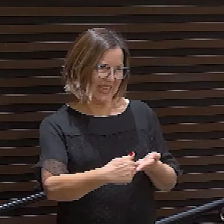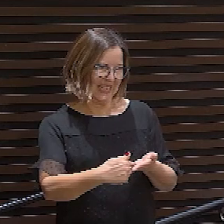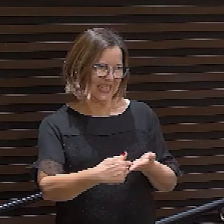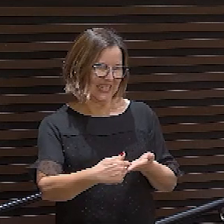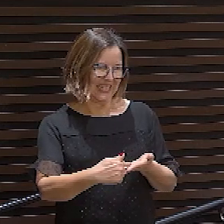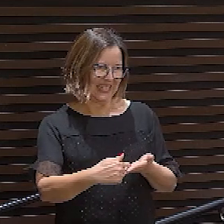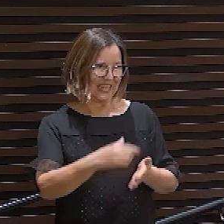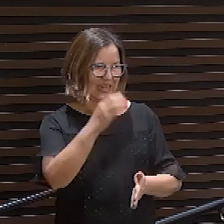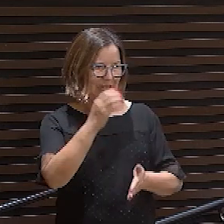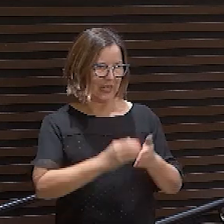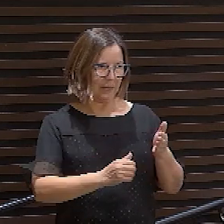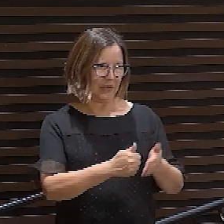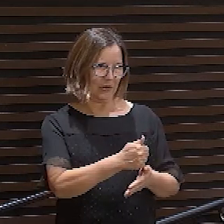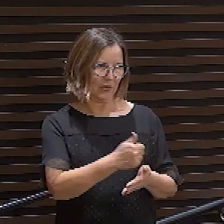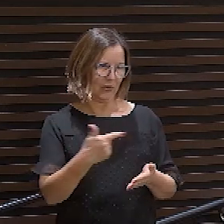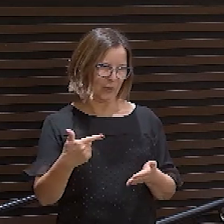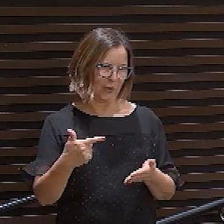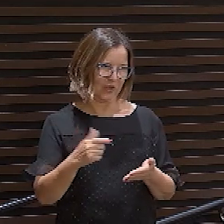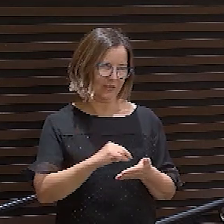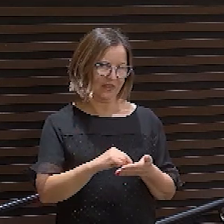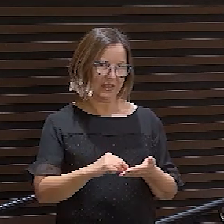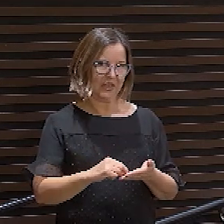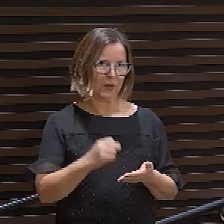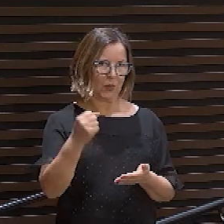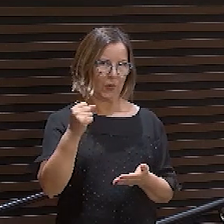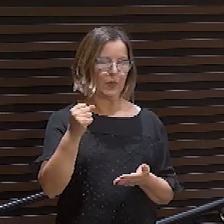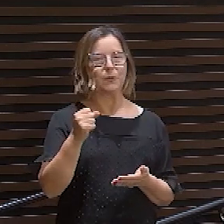12, 8, ele